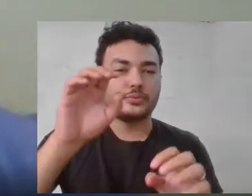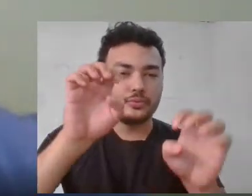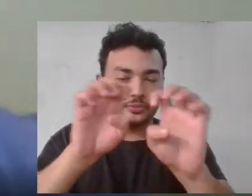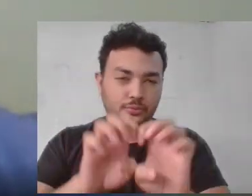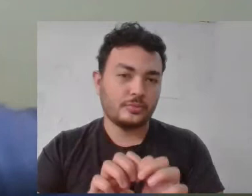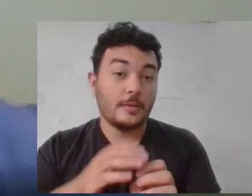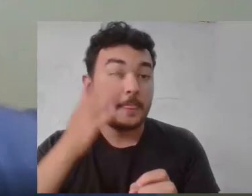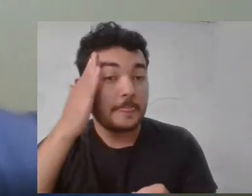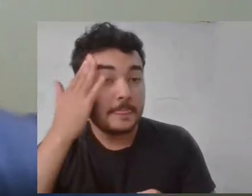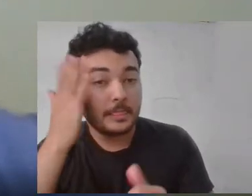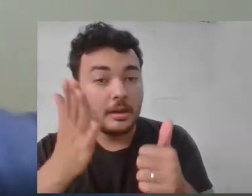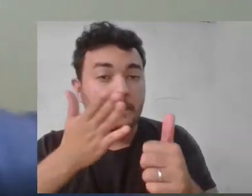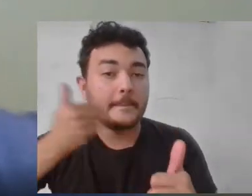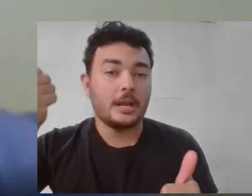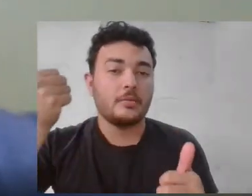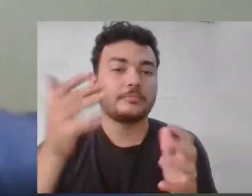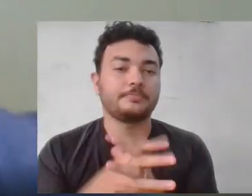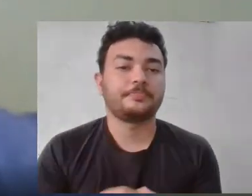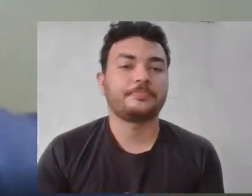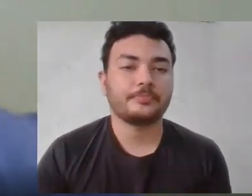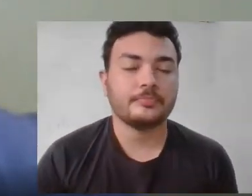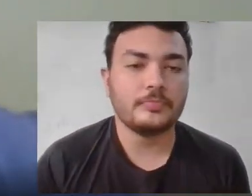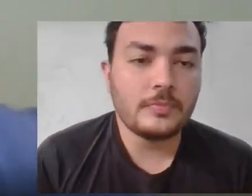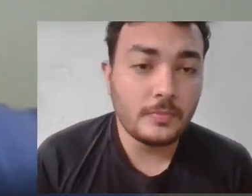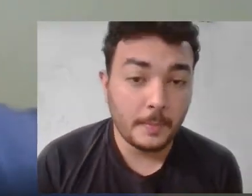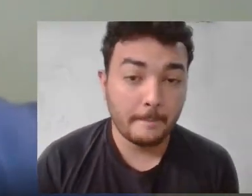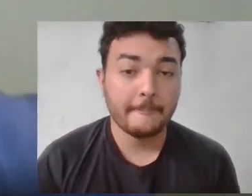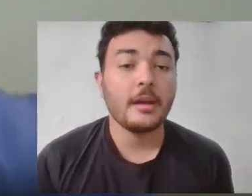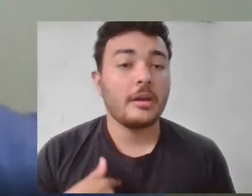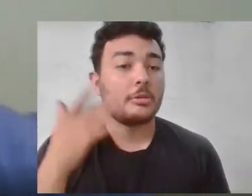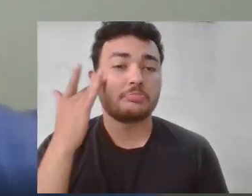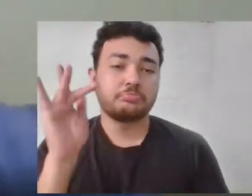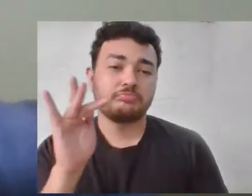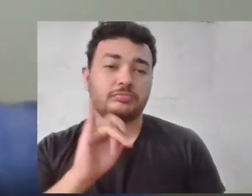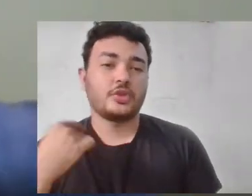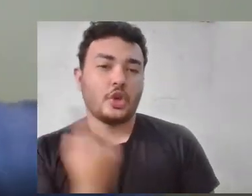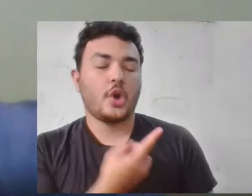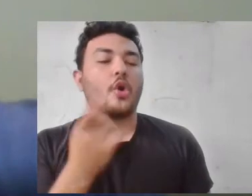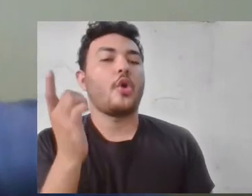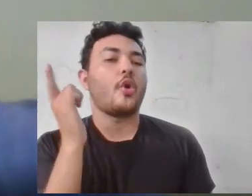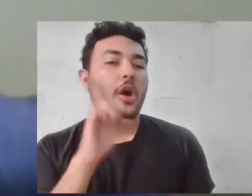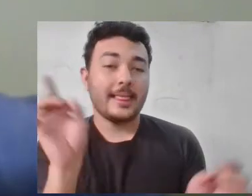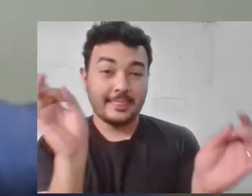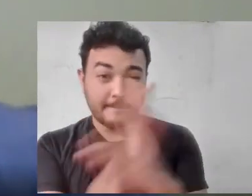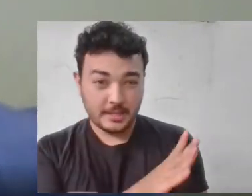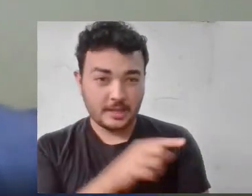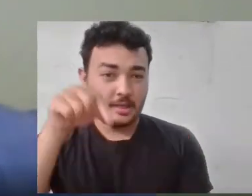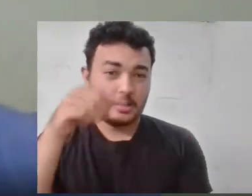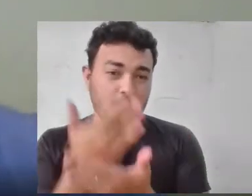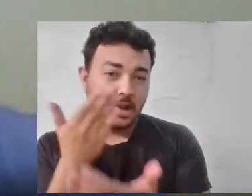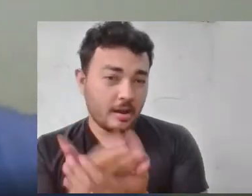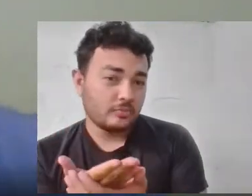química de coordenação a partir dessa teoria da ligação de valência. Não sei se a gente vai conseguir terminar a teoria da ligação de valência apenas nessa